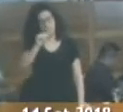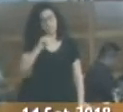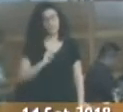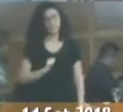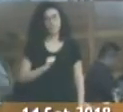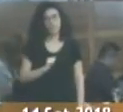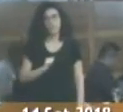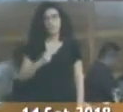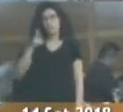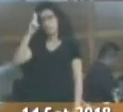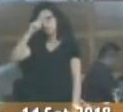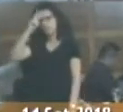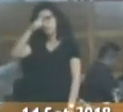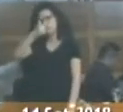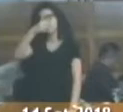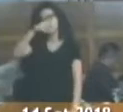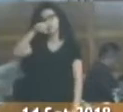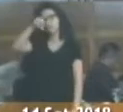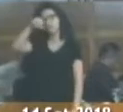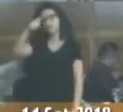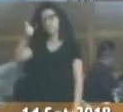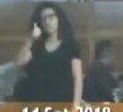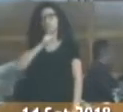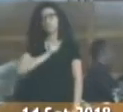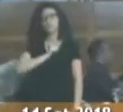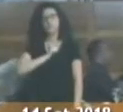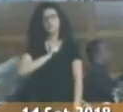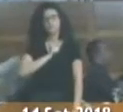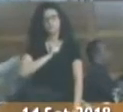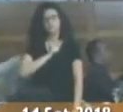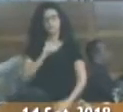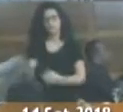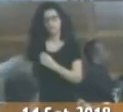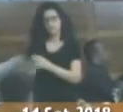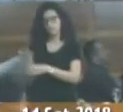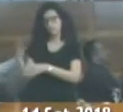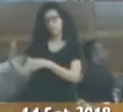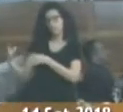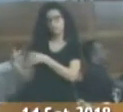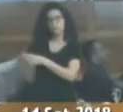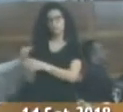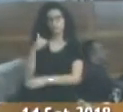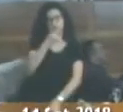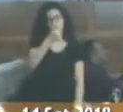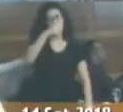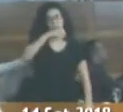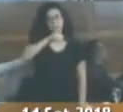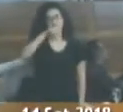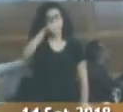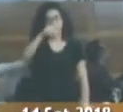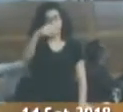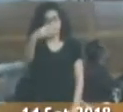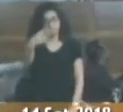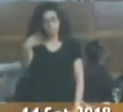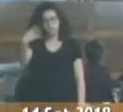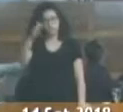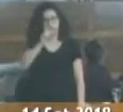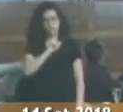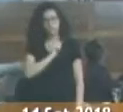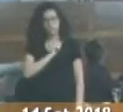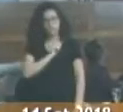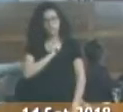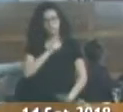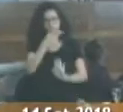1991, a gente teve a criação do Instituto. Em 1994, surgiu o